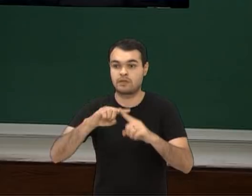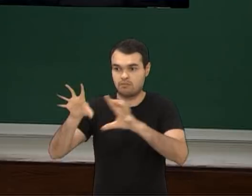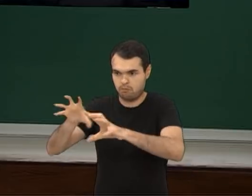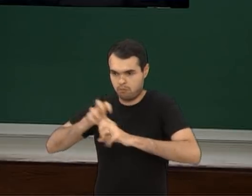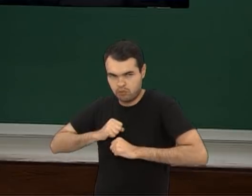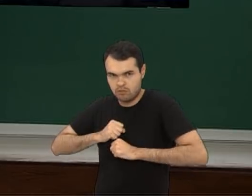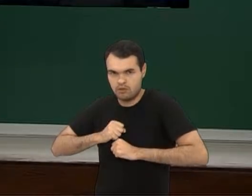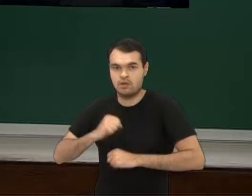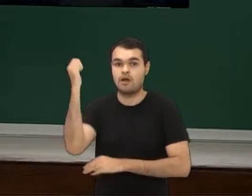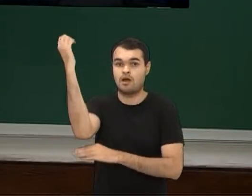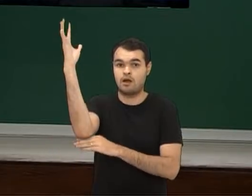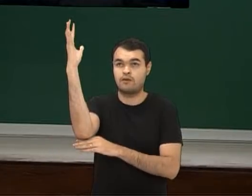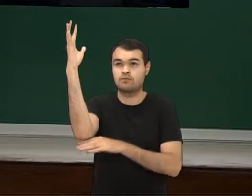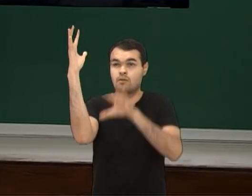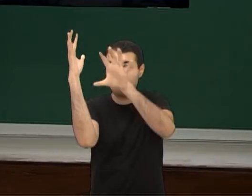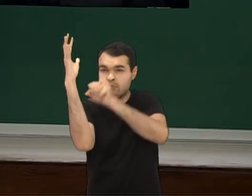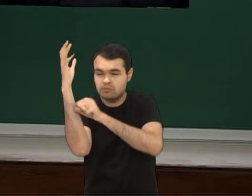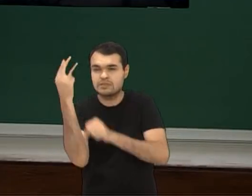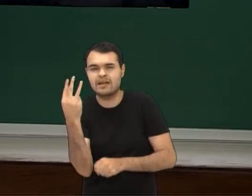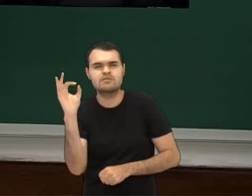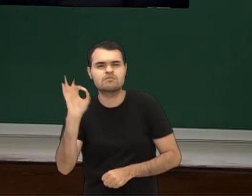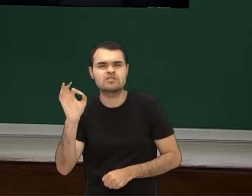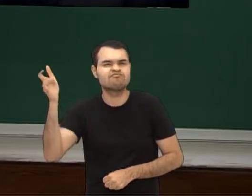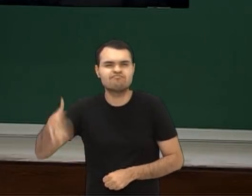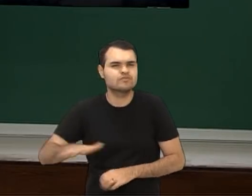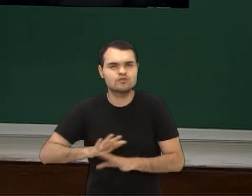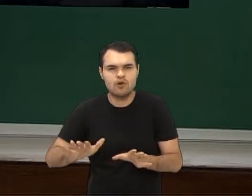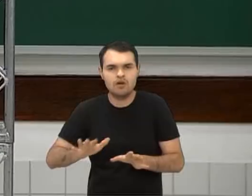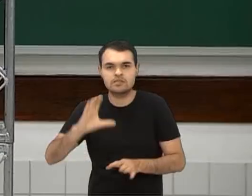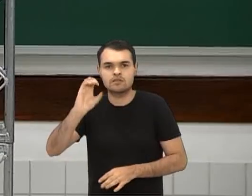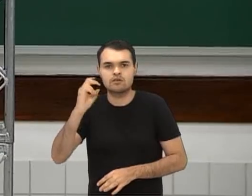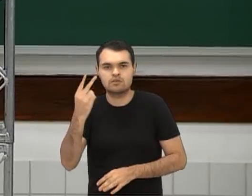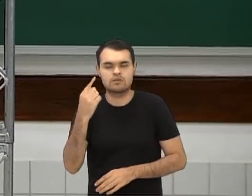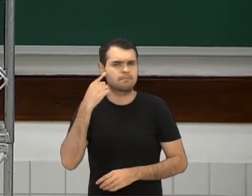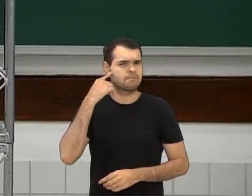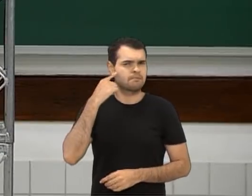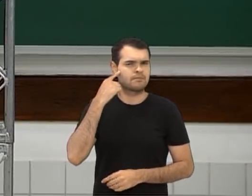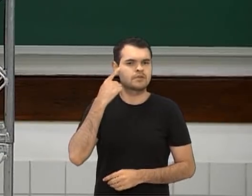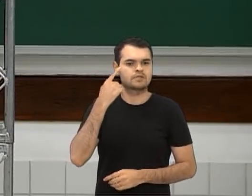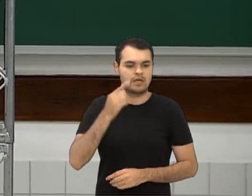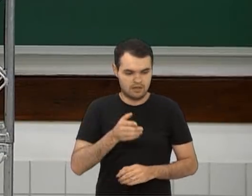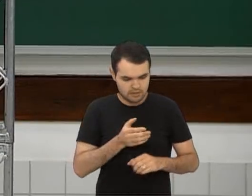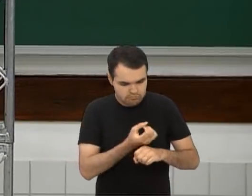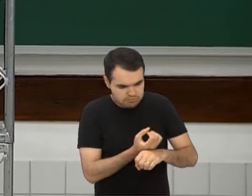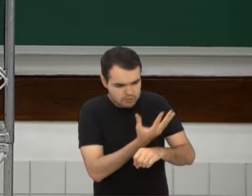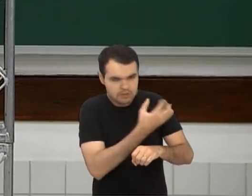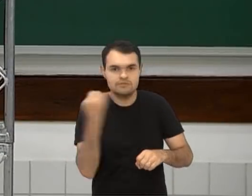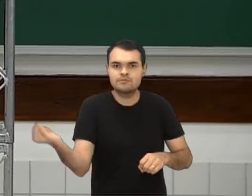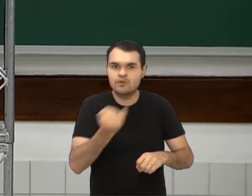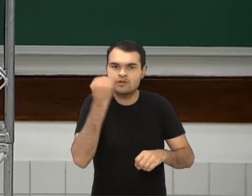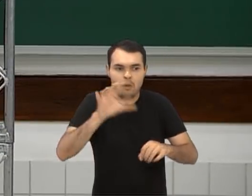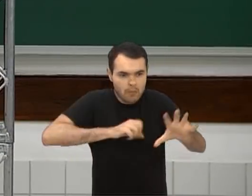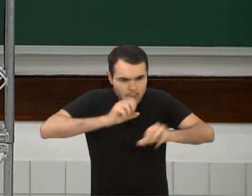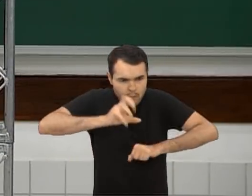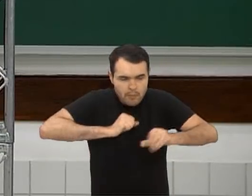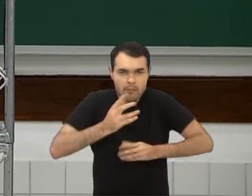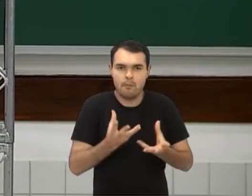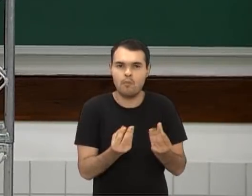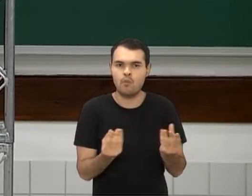A Ilha do Mel também é uma região que eu já vi maré vermelha lá na Ilha do Mel. Então, quando a gente fala em